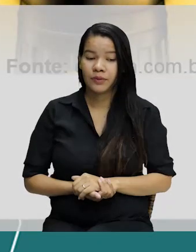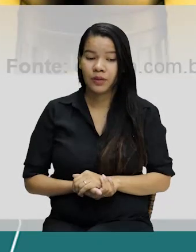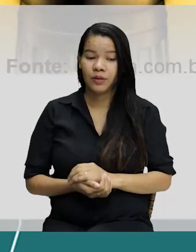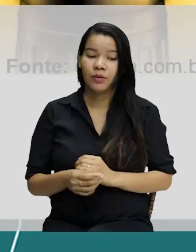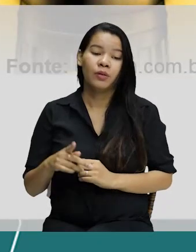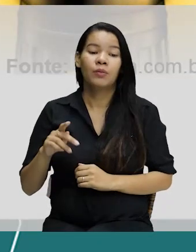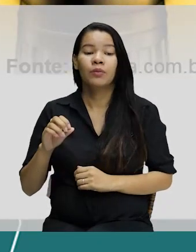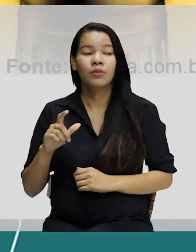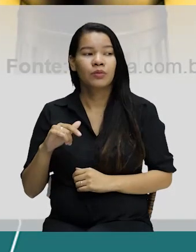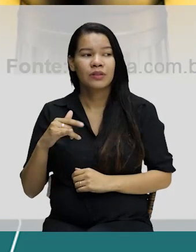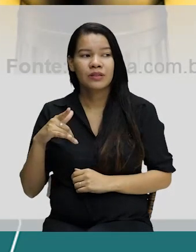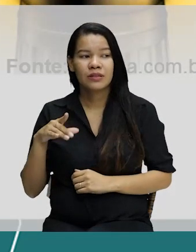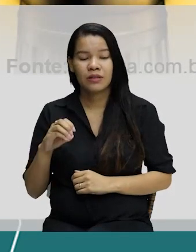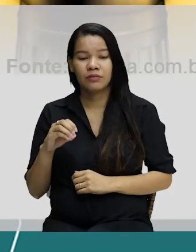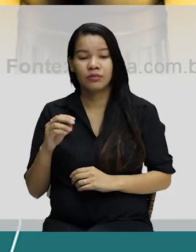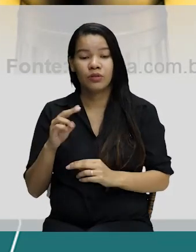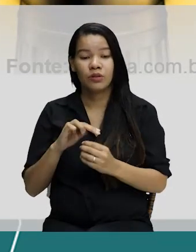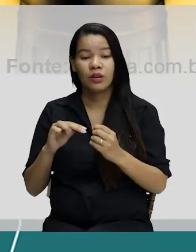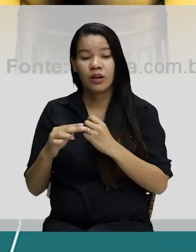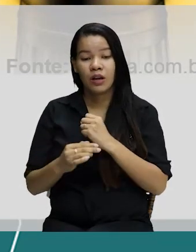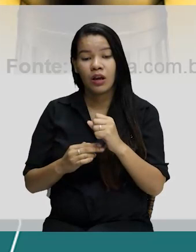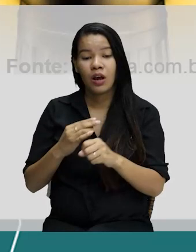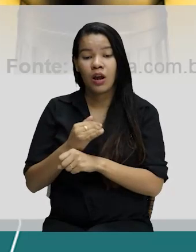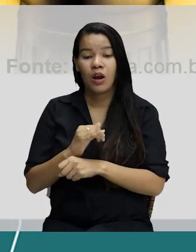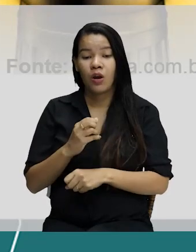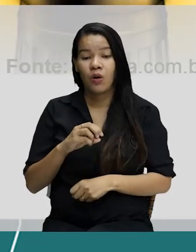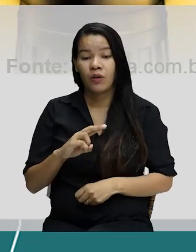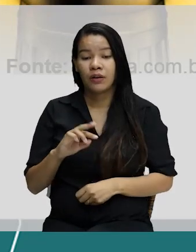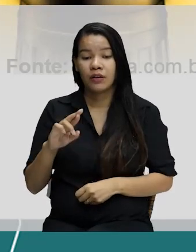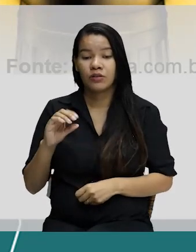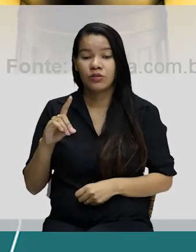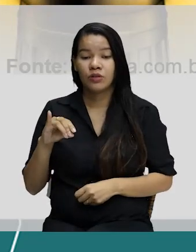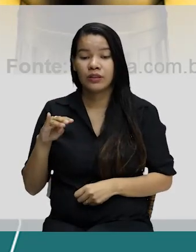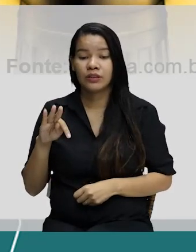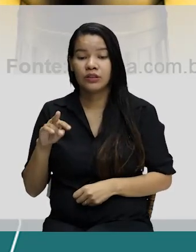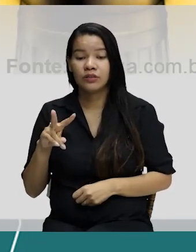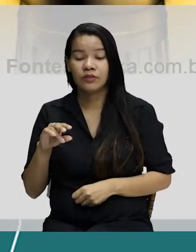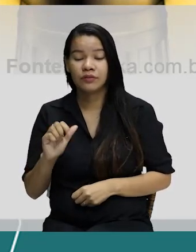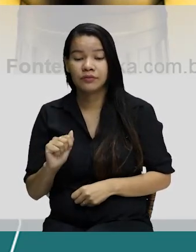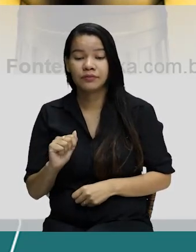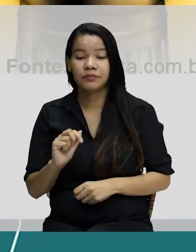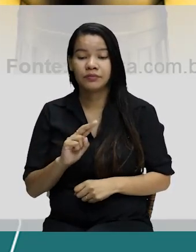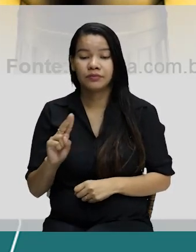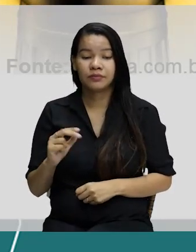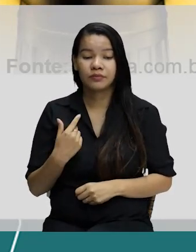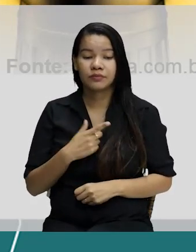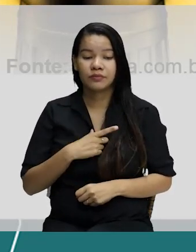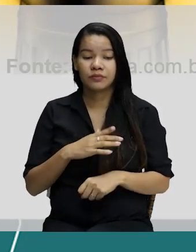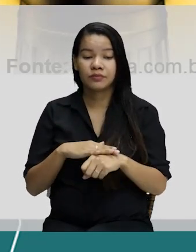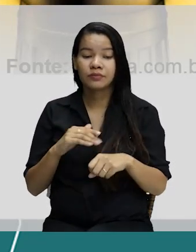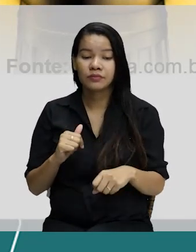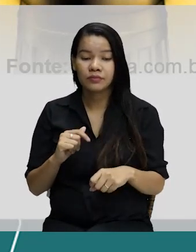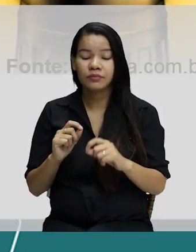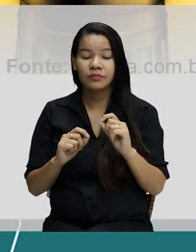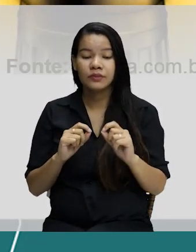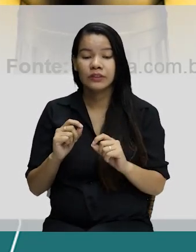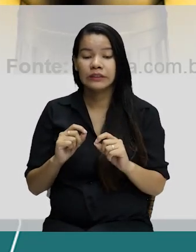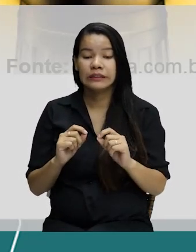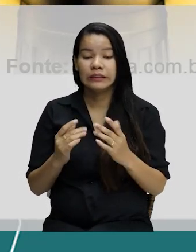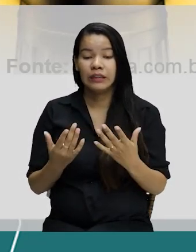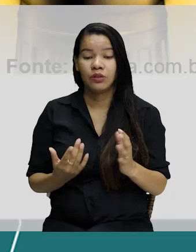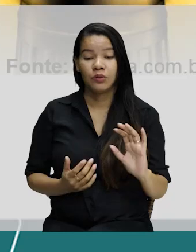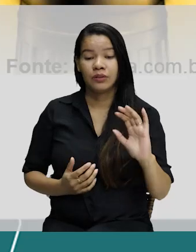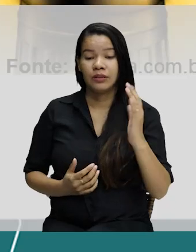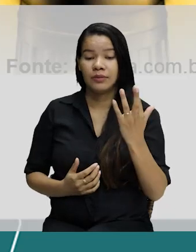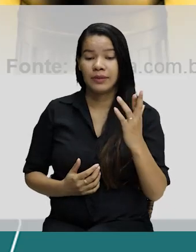poluição radioativa é como chamamos a poluição causada pela radiação, né? Pelo seu alto